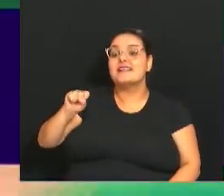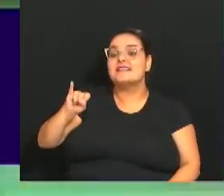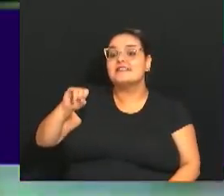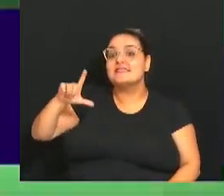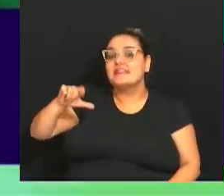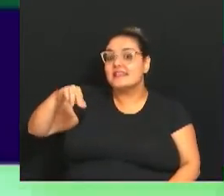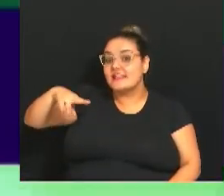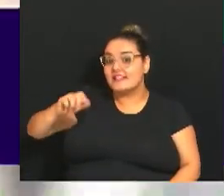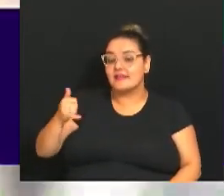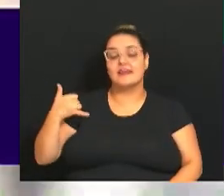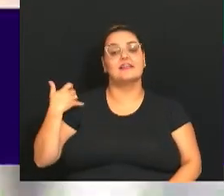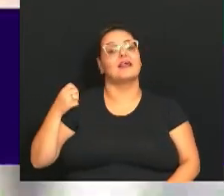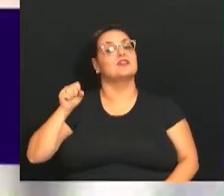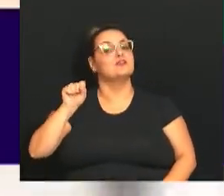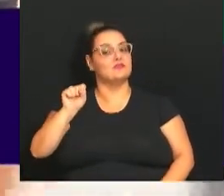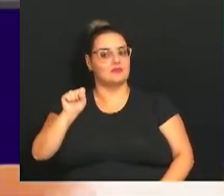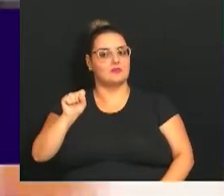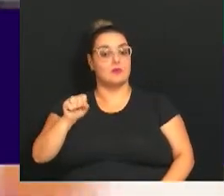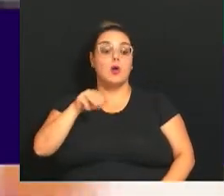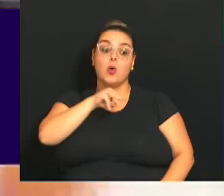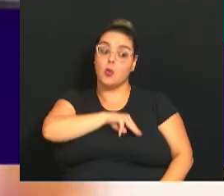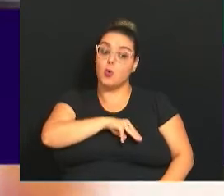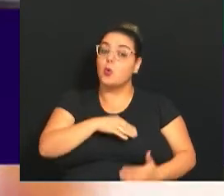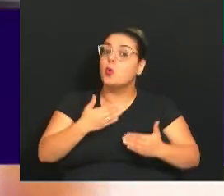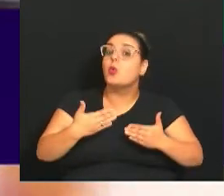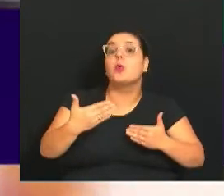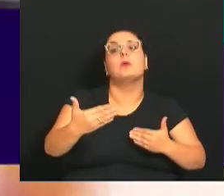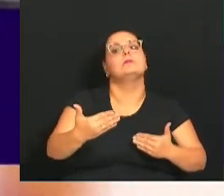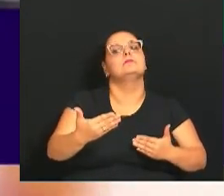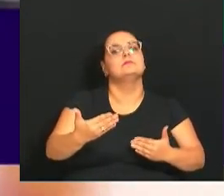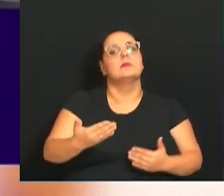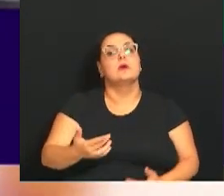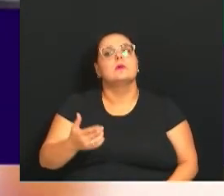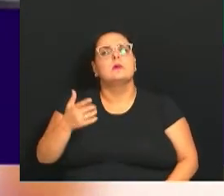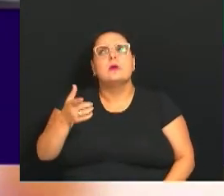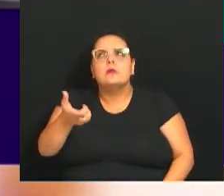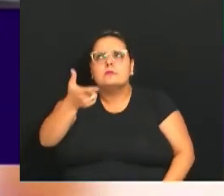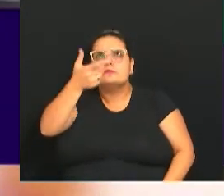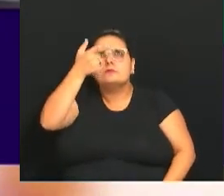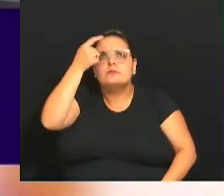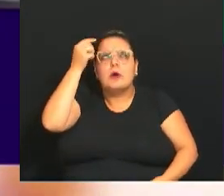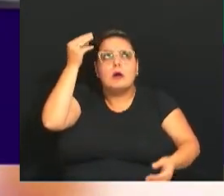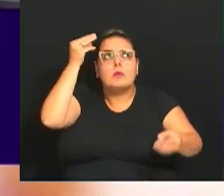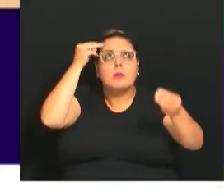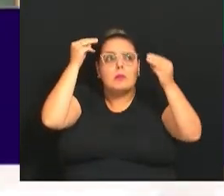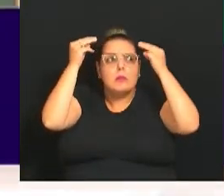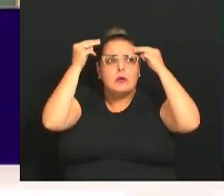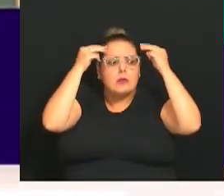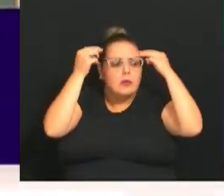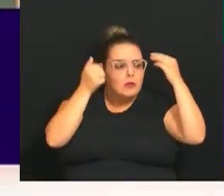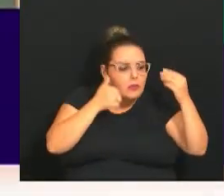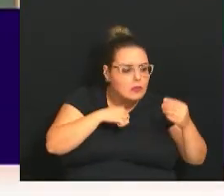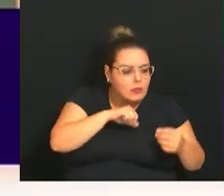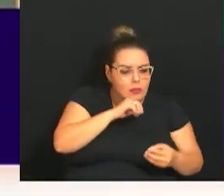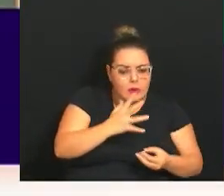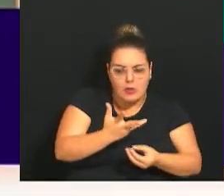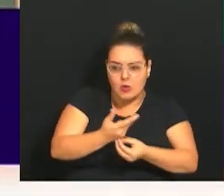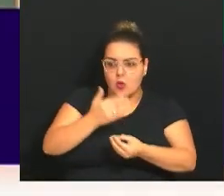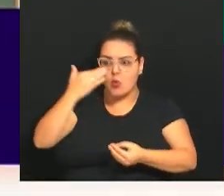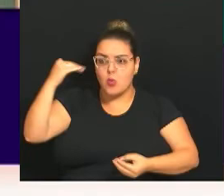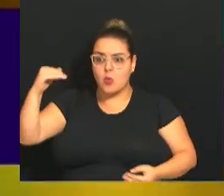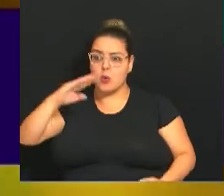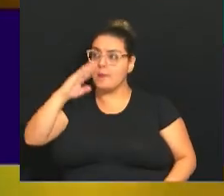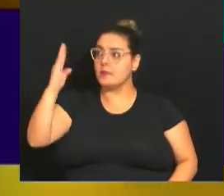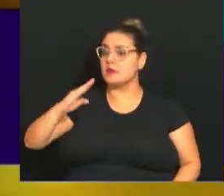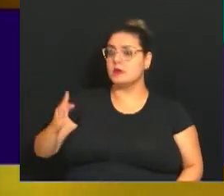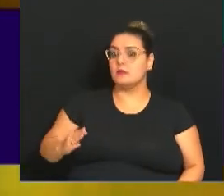anos, mas uma grande missão pela frente. Para recuperar as memórias de sua mãe, uma famosa artista plástica brasileira, ela